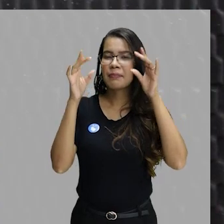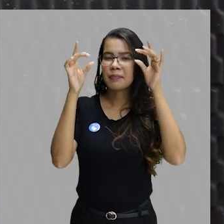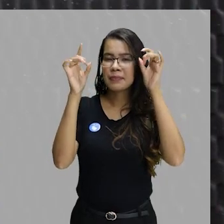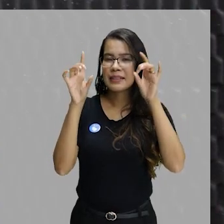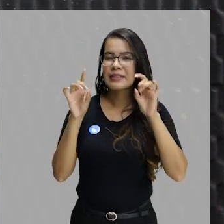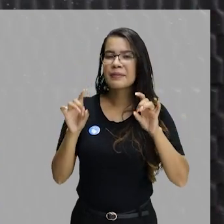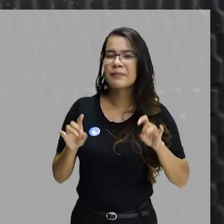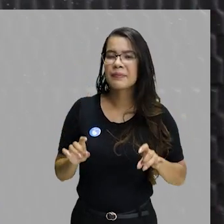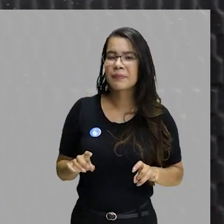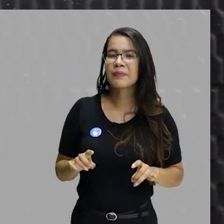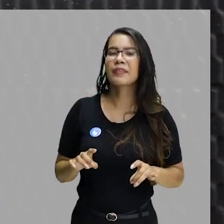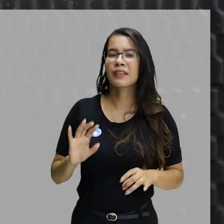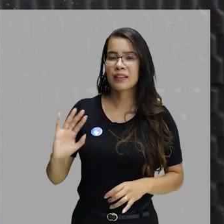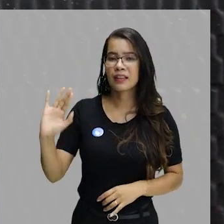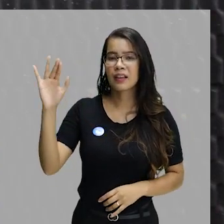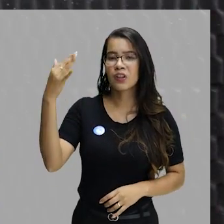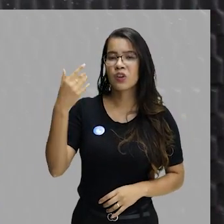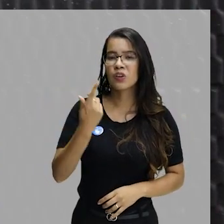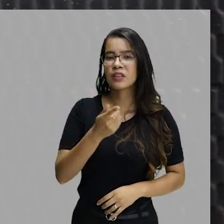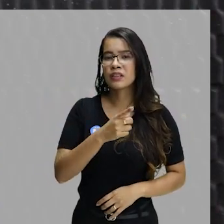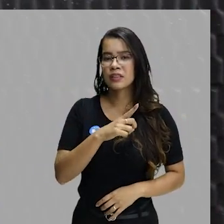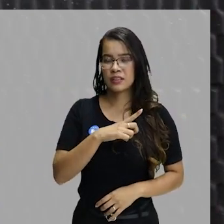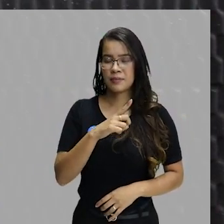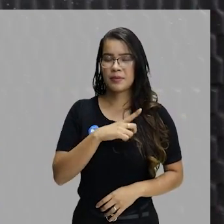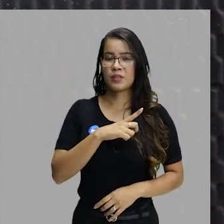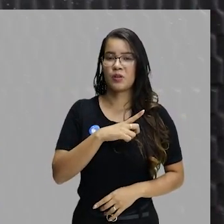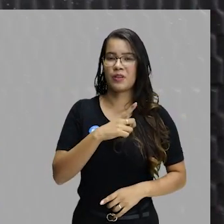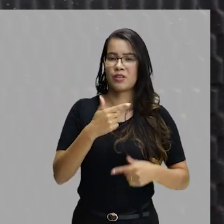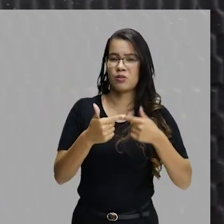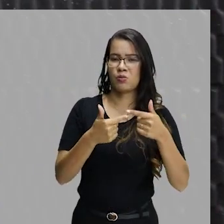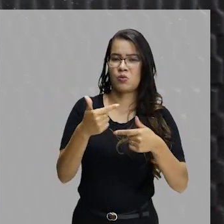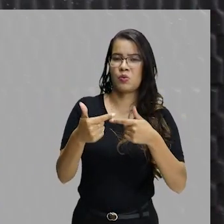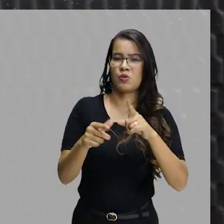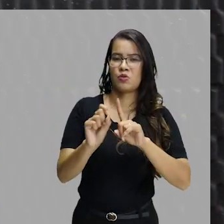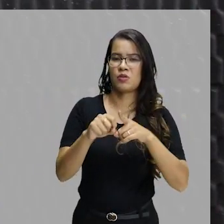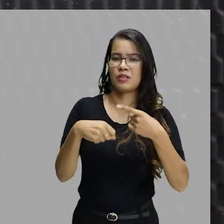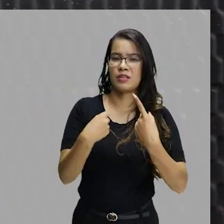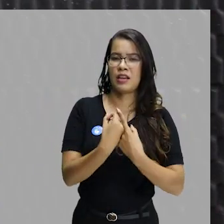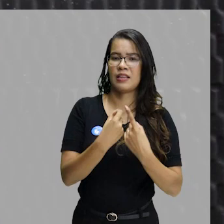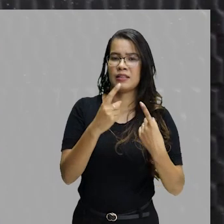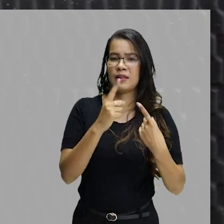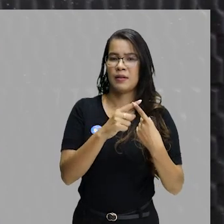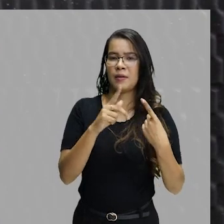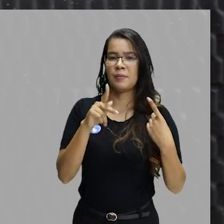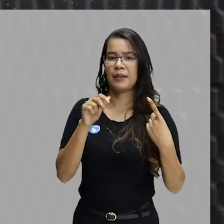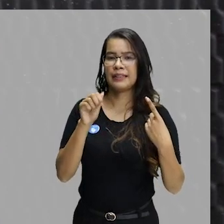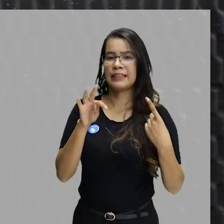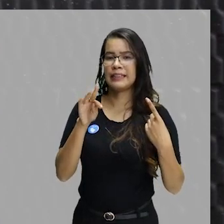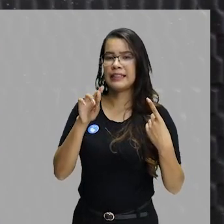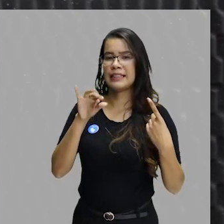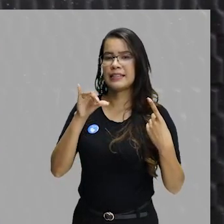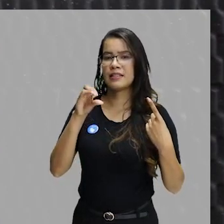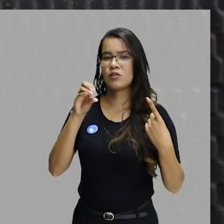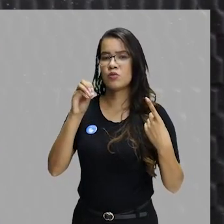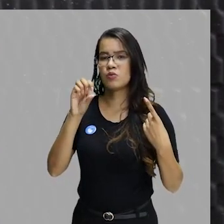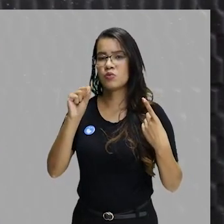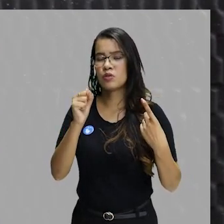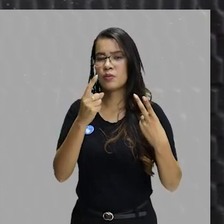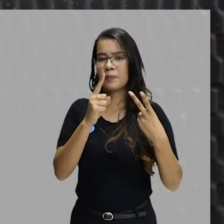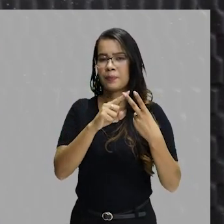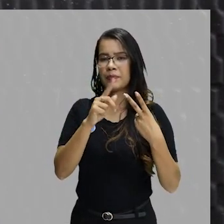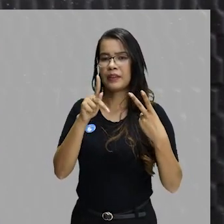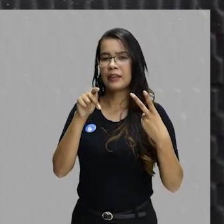Romana, bem no início dela, são as lutas sociais entre patrícios e plebeus. Quando você fala de